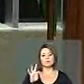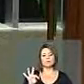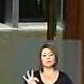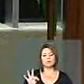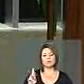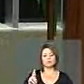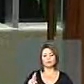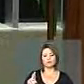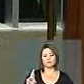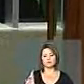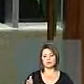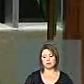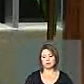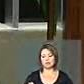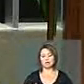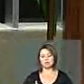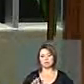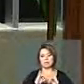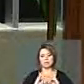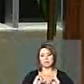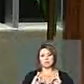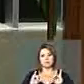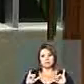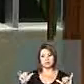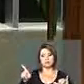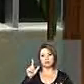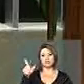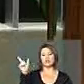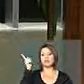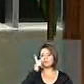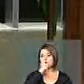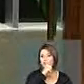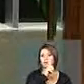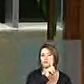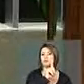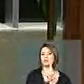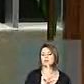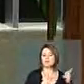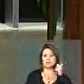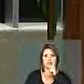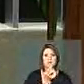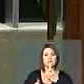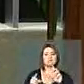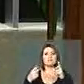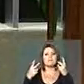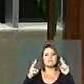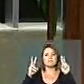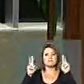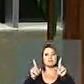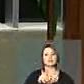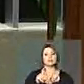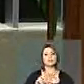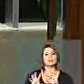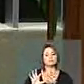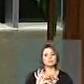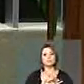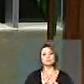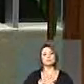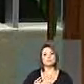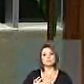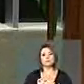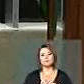declarou o resultado destas eleições e a sua vitória. Um espírito de unidade,